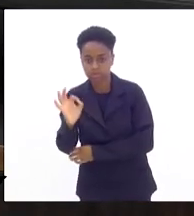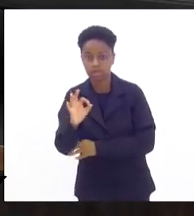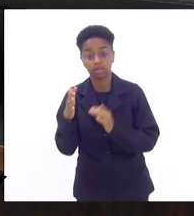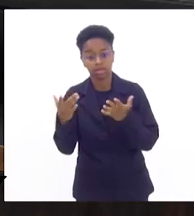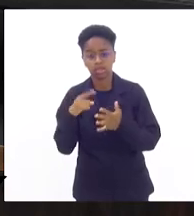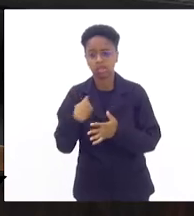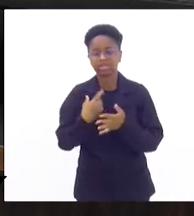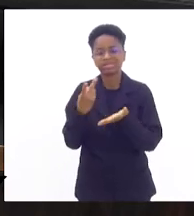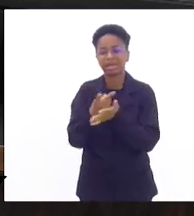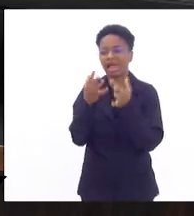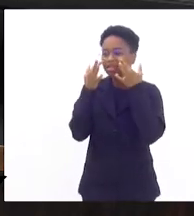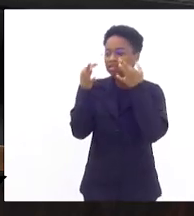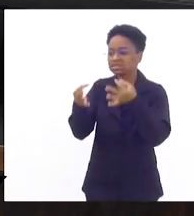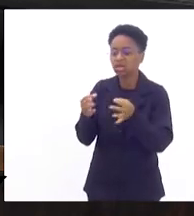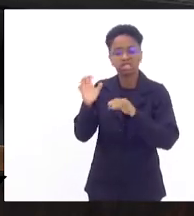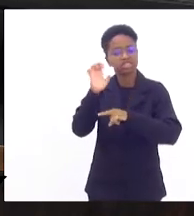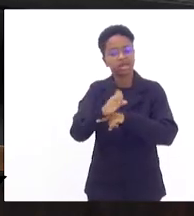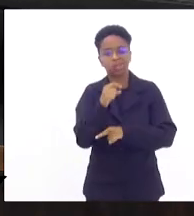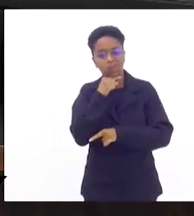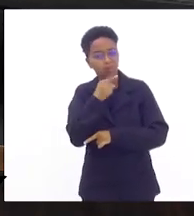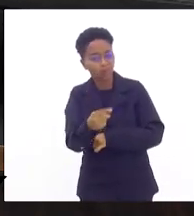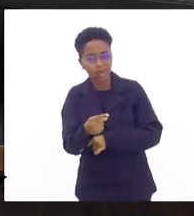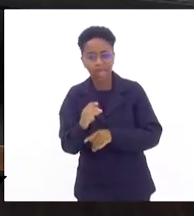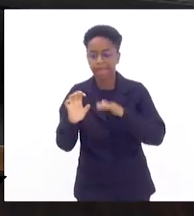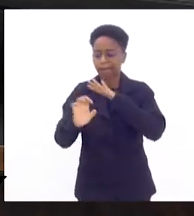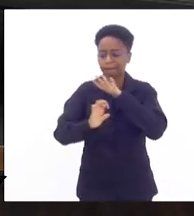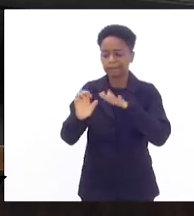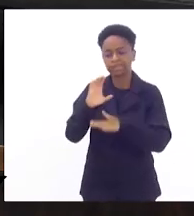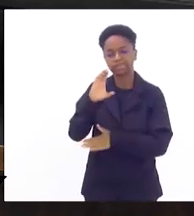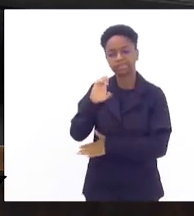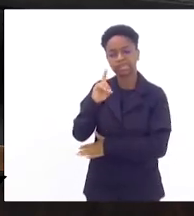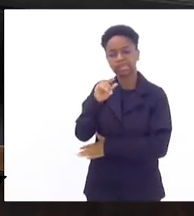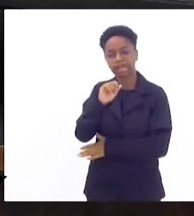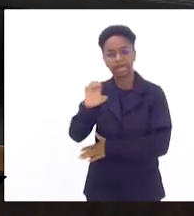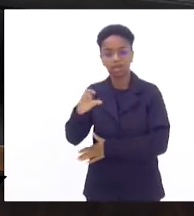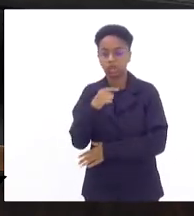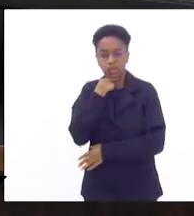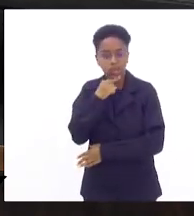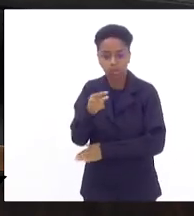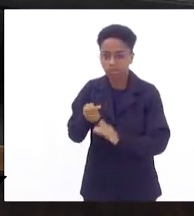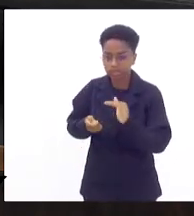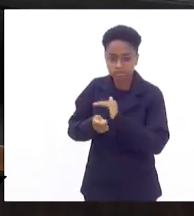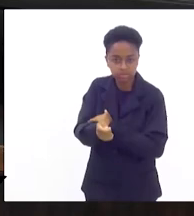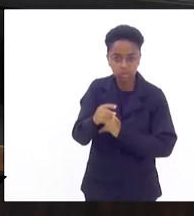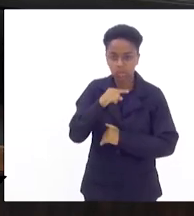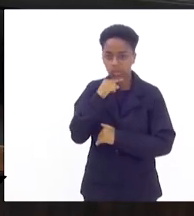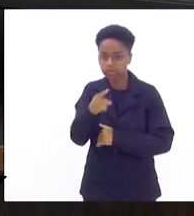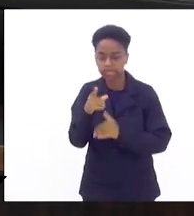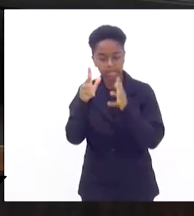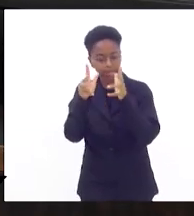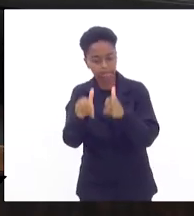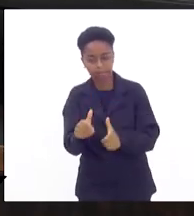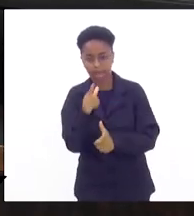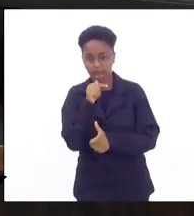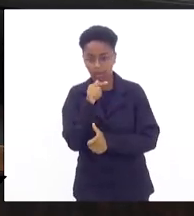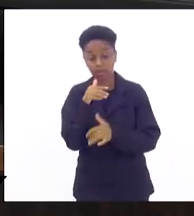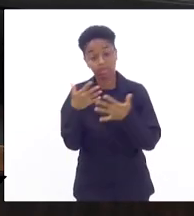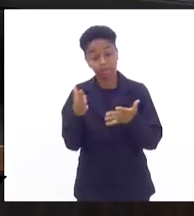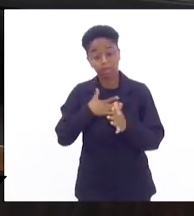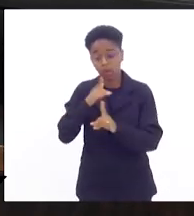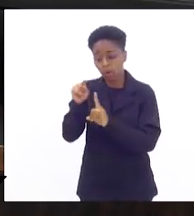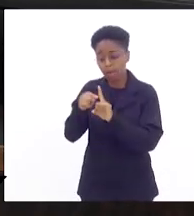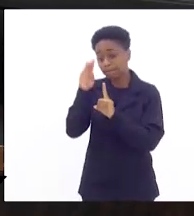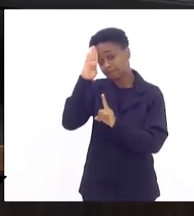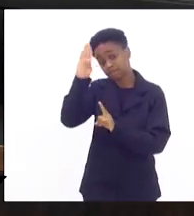não tem capacidade, que a empresa SEDAI não tinha capacidade de fazer os investimentos para fazer o esgoto. Então, o principal objetivo era o